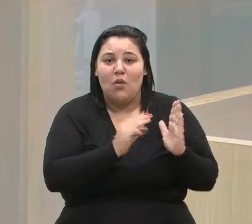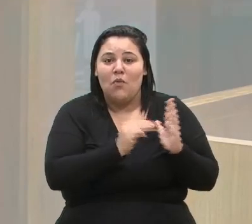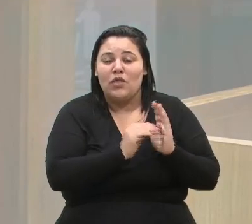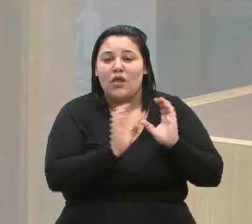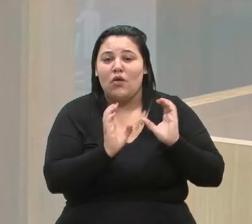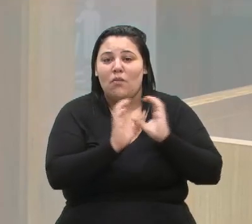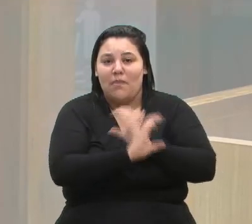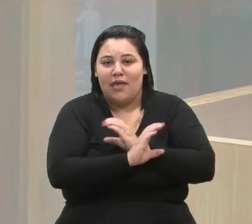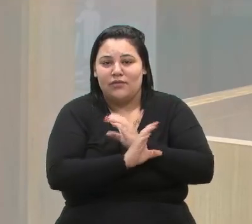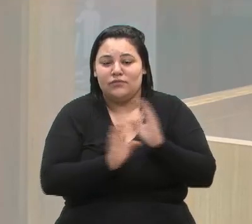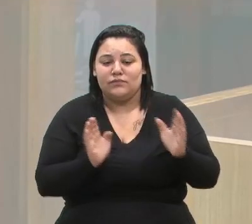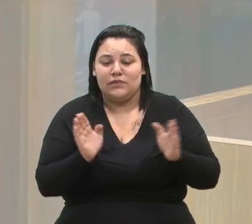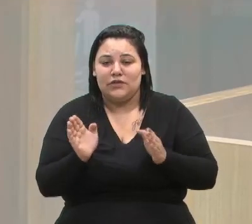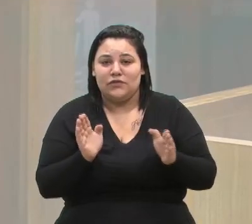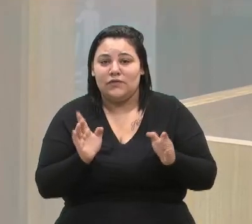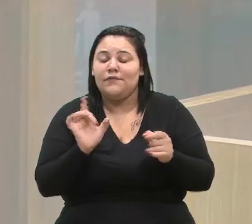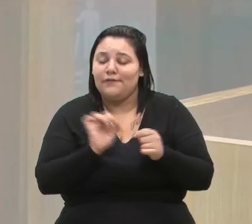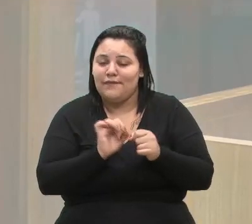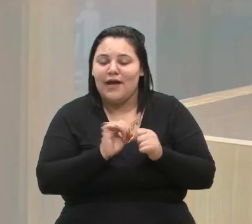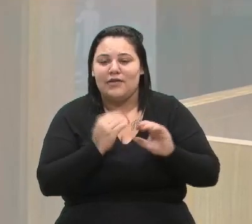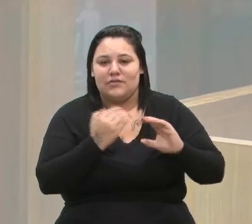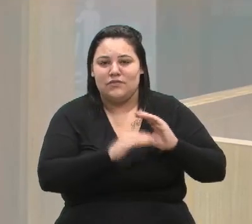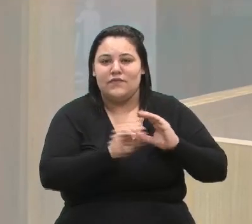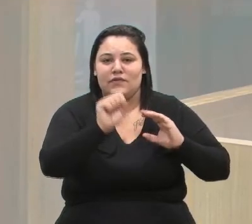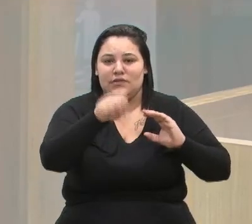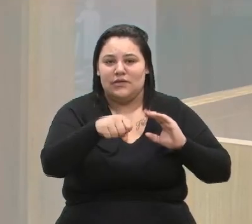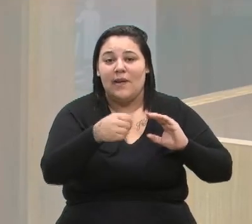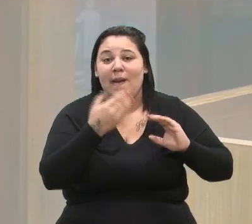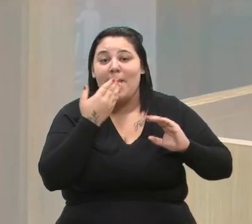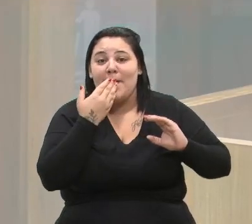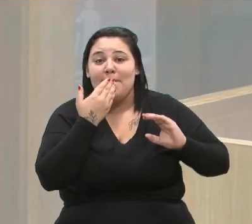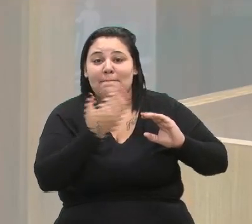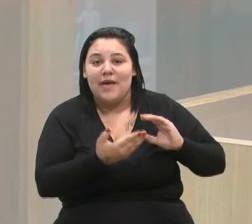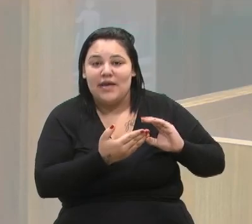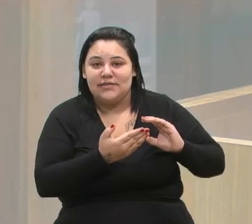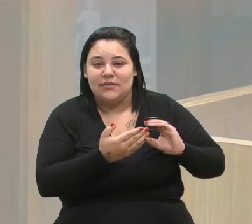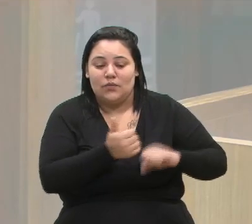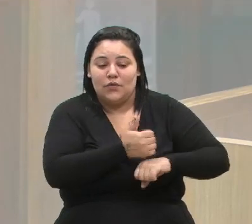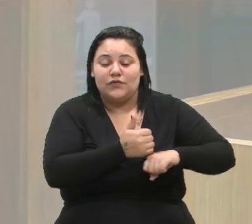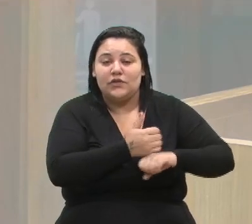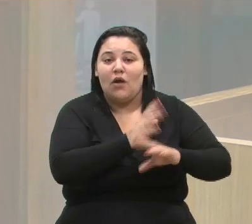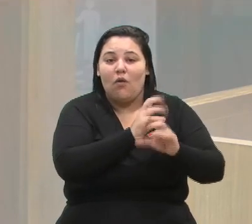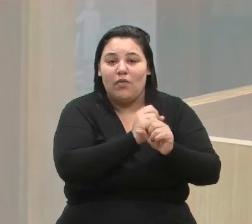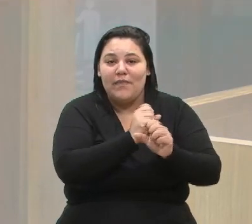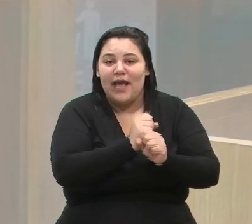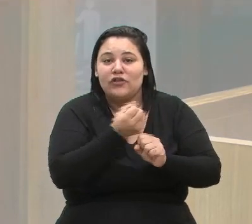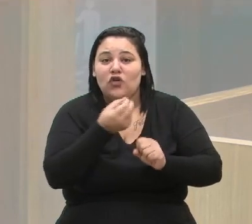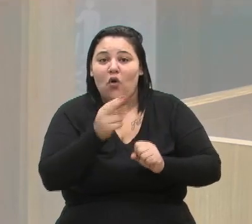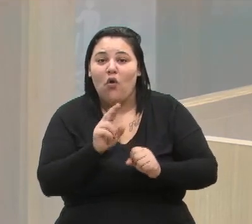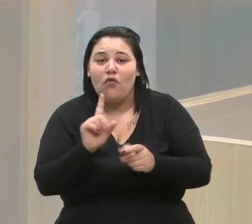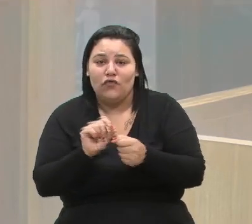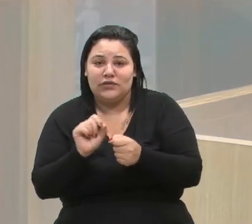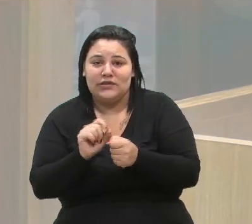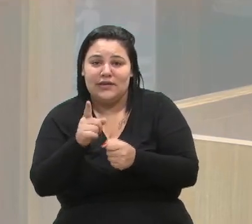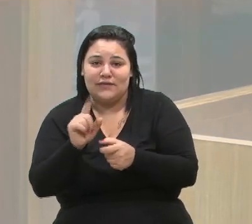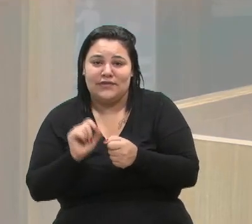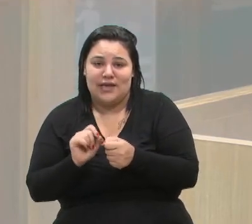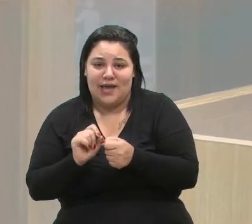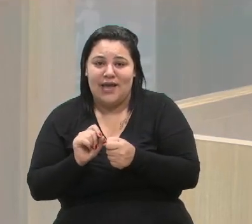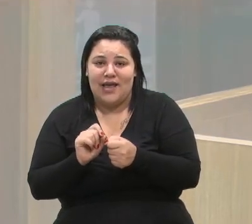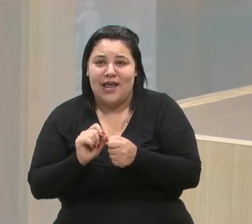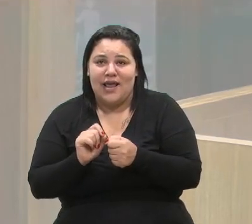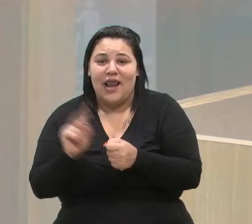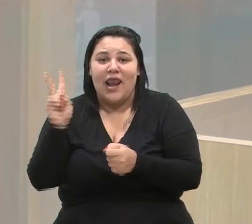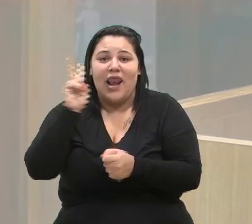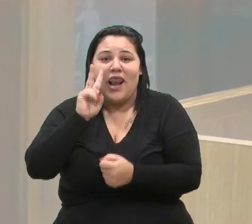completo, faça a sua destinação. Peça ao seu contador, ou caso você mesmo faça, lembre-se de gerar